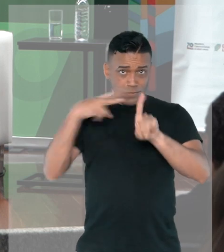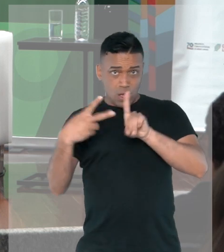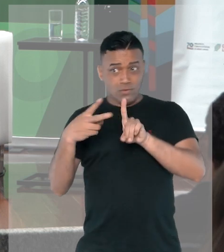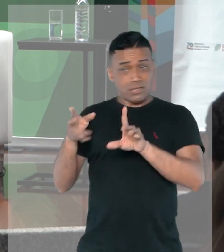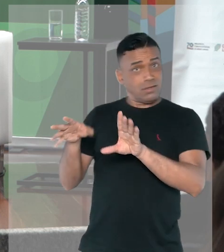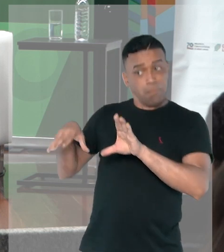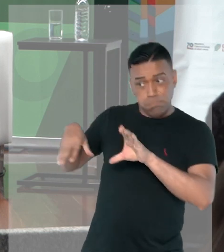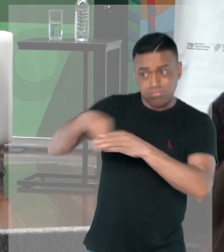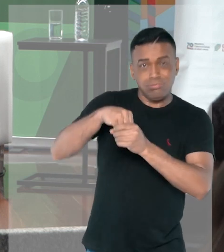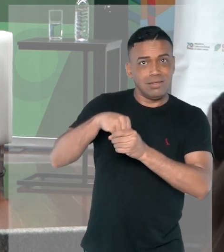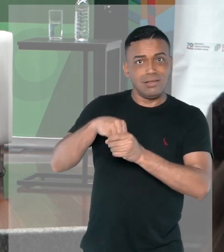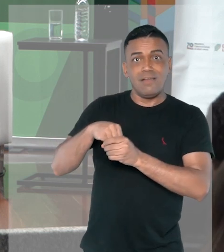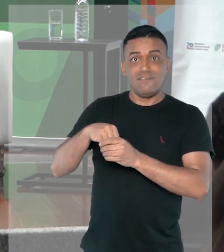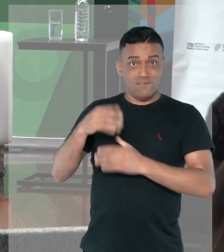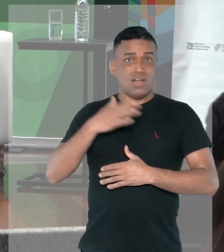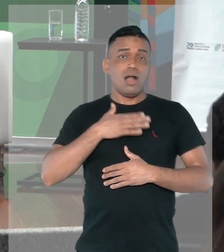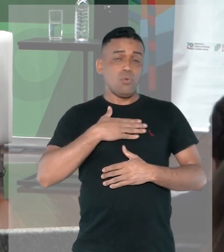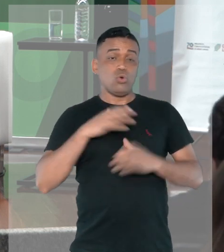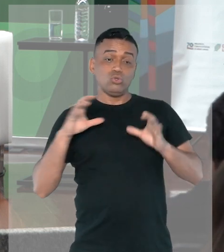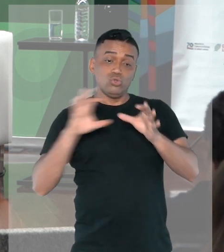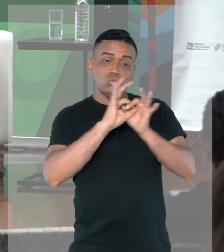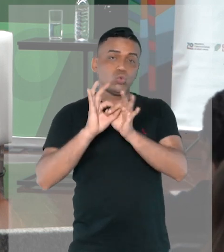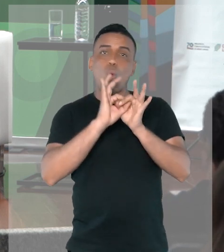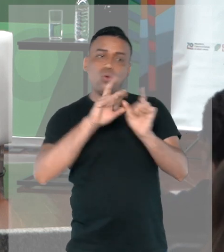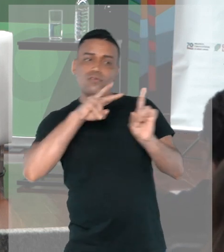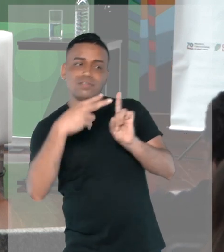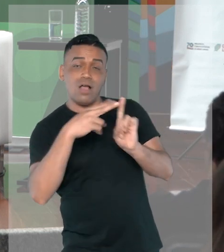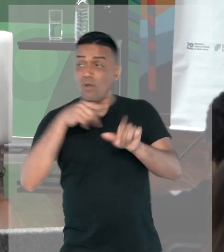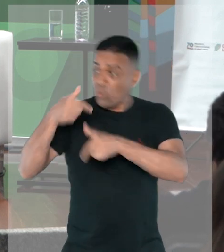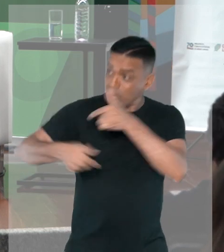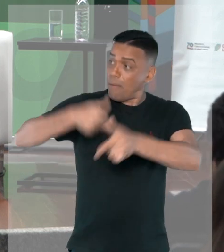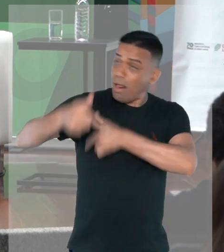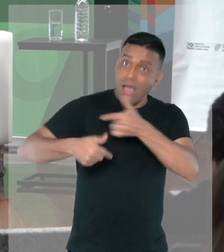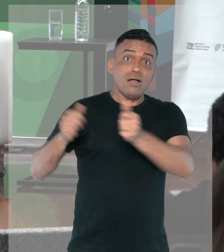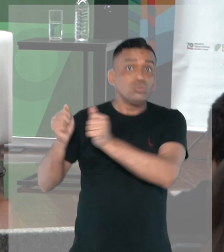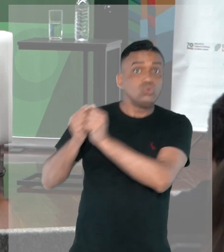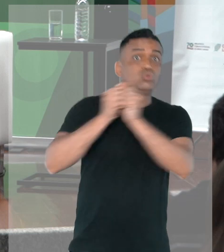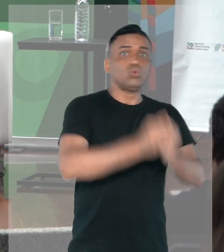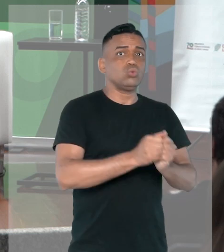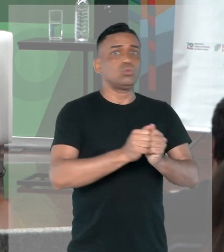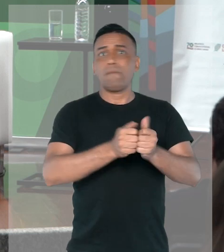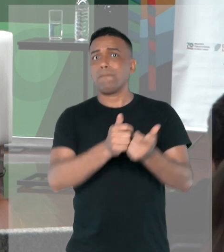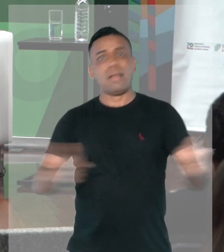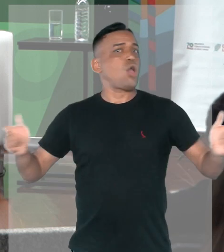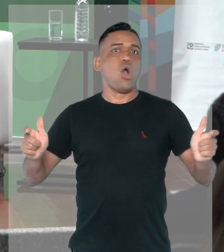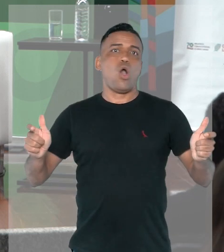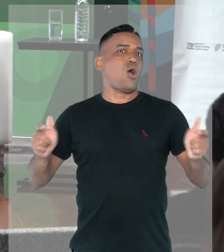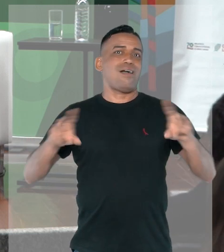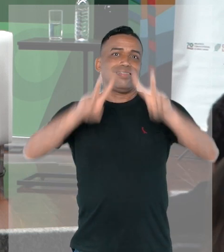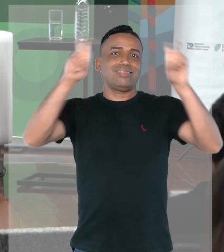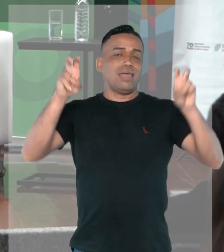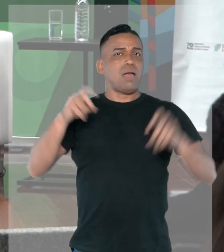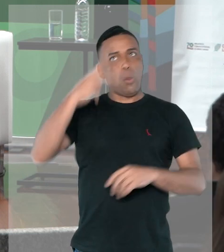para o seu lado e dizer, vamos olhar o mundo do mesmo ângulo e vamos trabalhar juntos para uma causa que é maior do que nós? Ou só estou